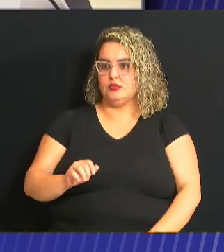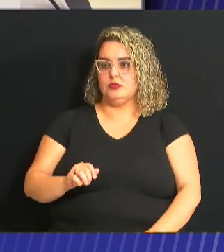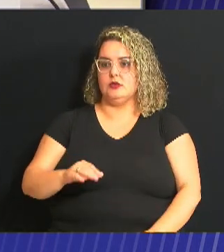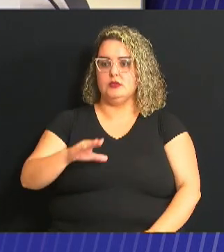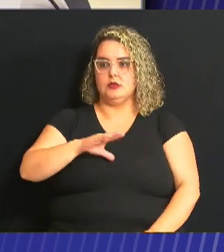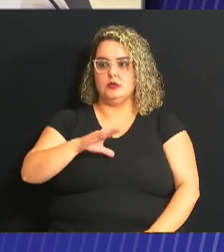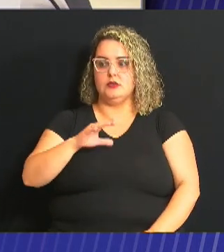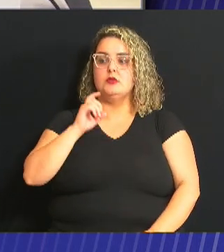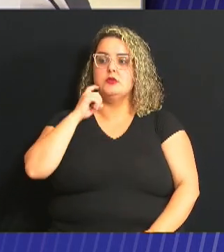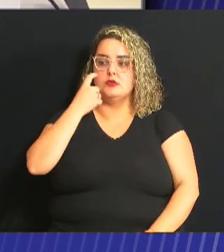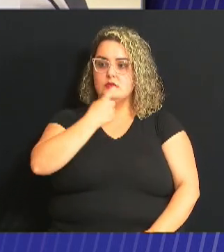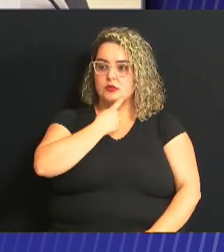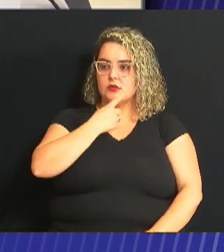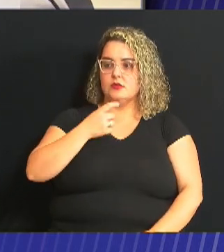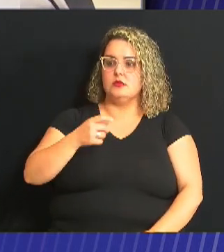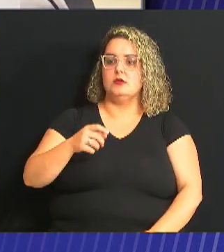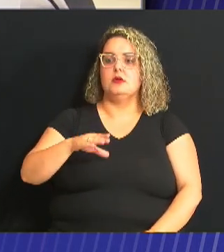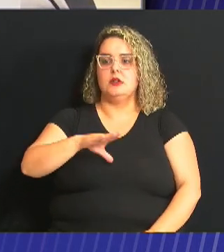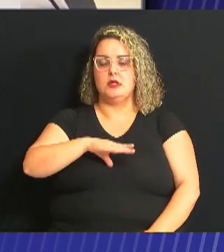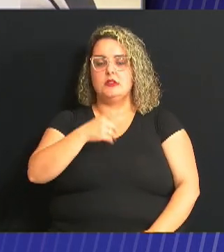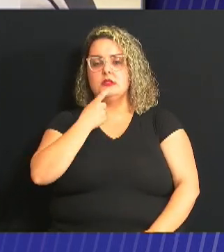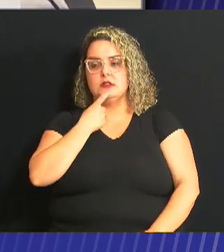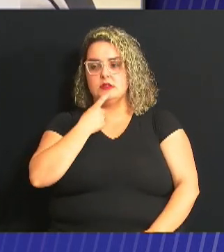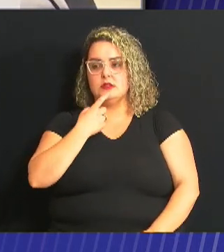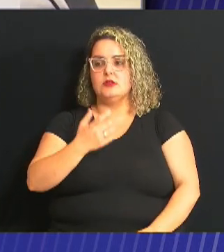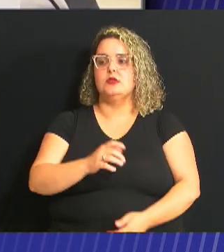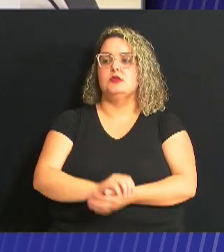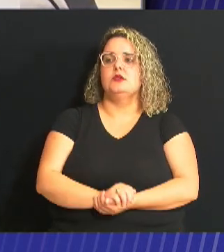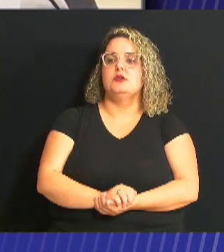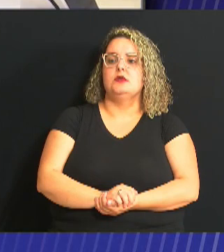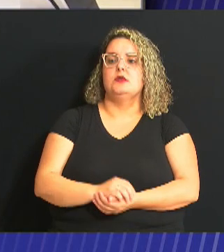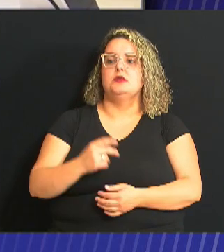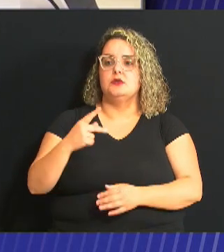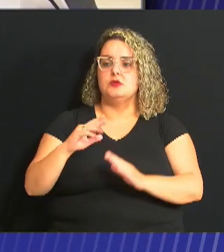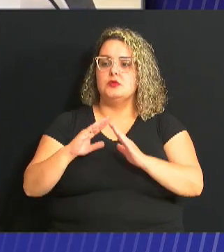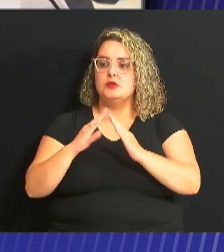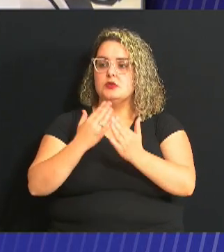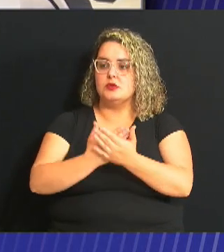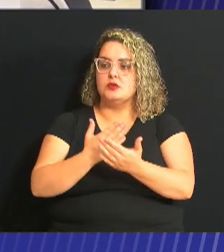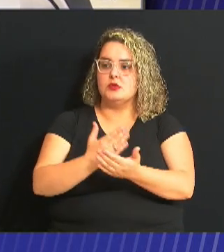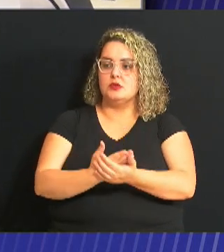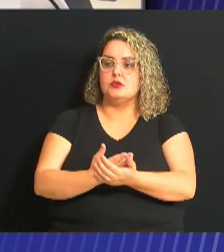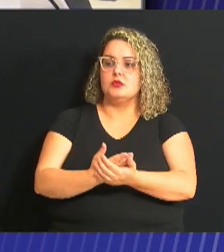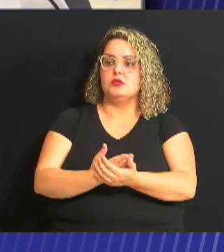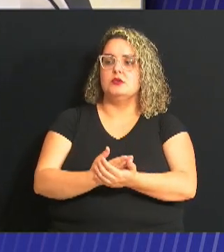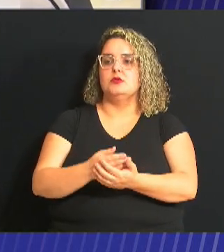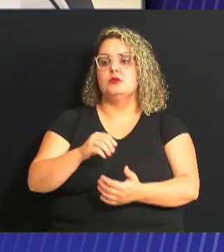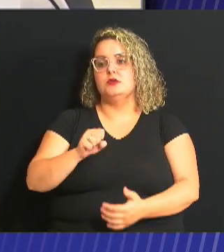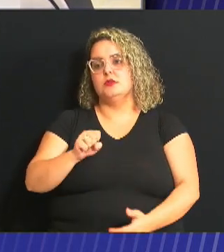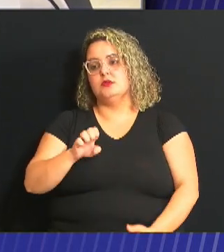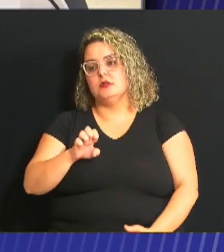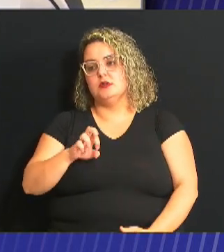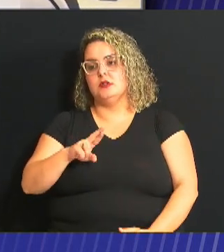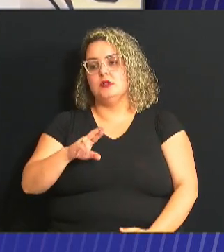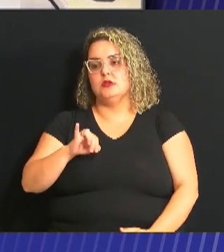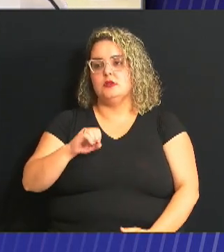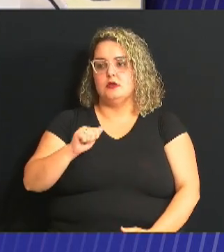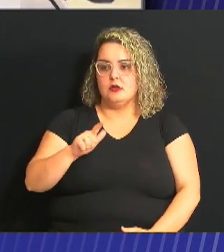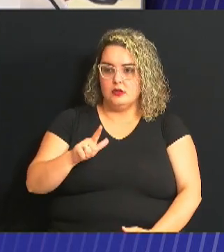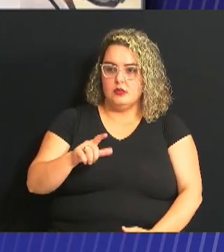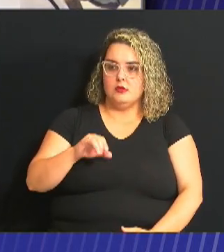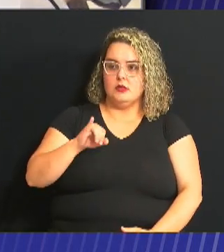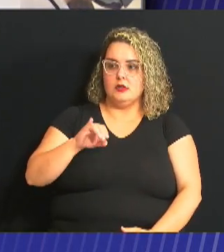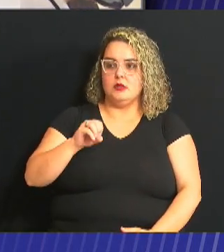ortodontia pela IOA, Campinas. A sua escola, Cerel, e atualmente a IOA Campinas, atende